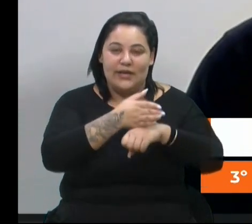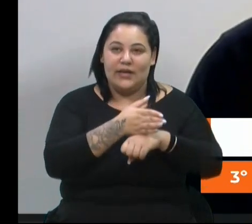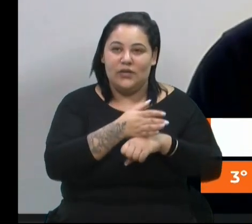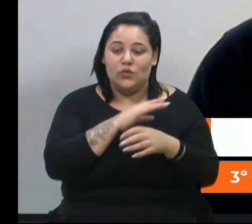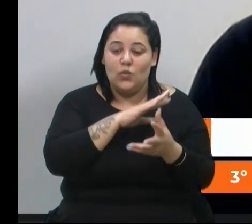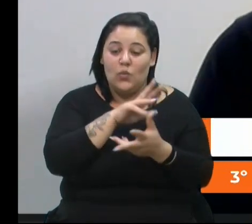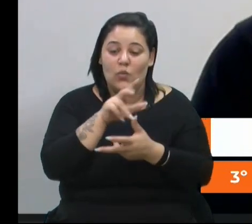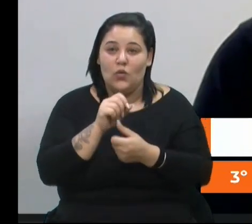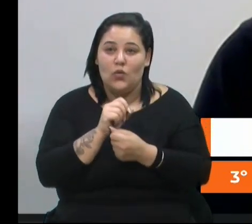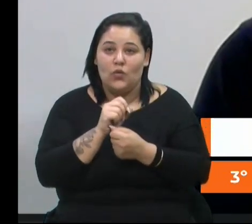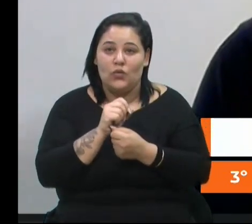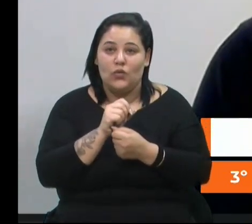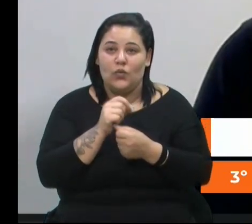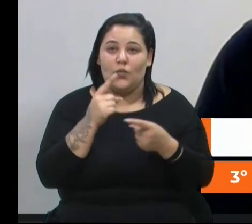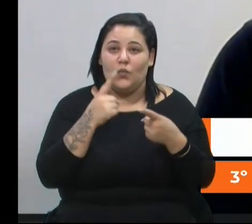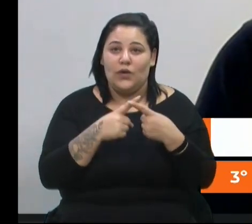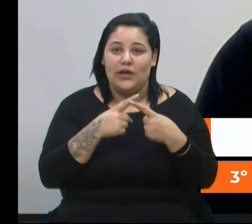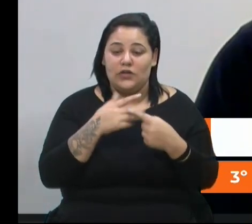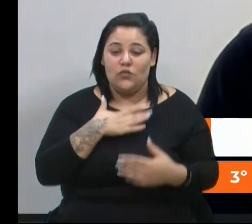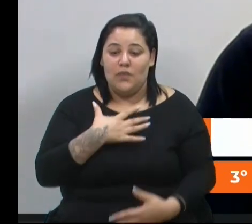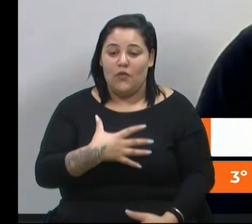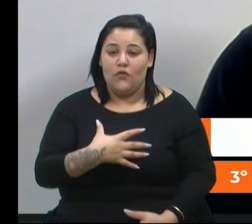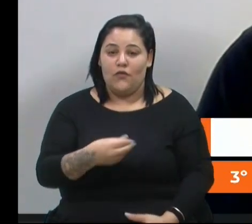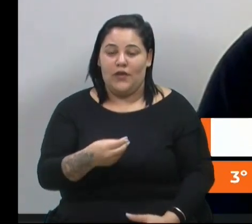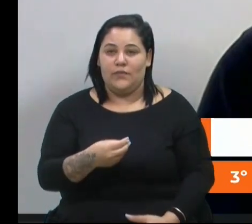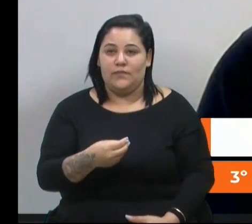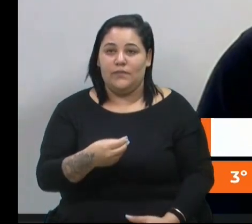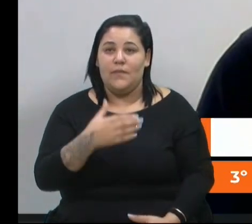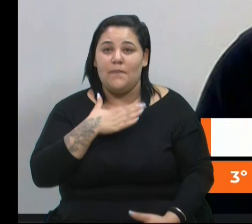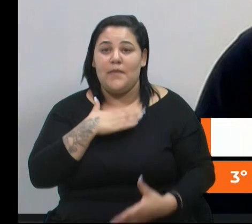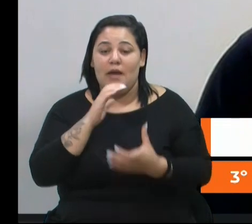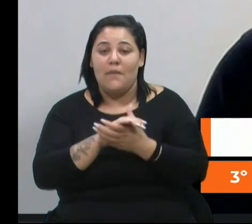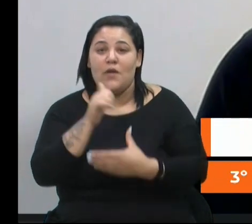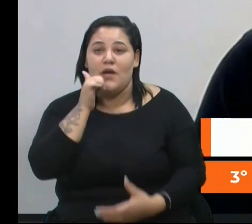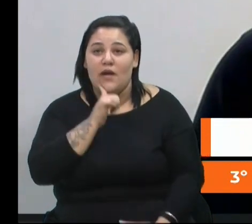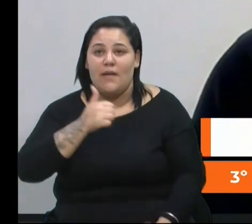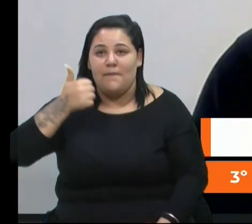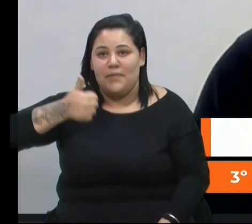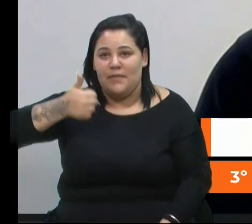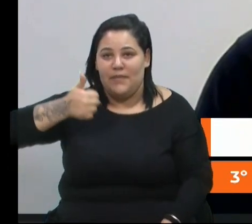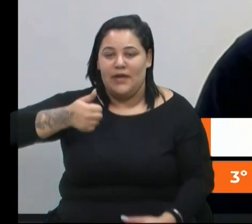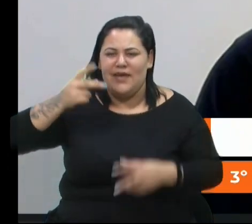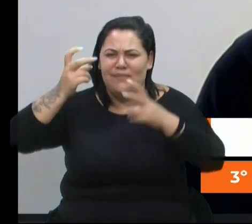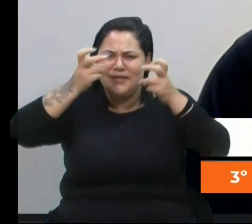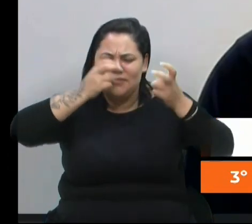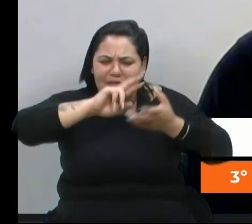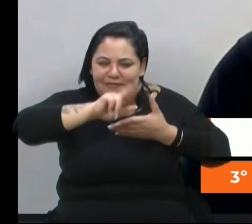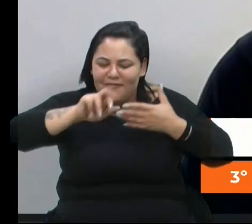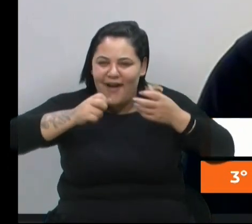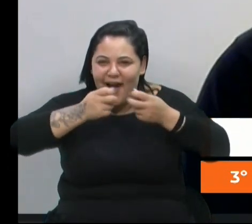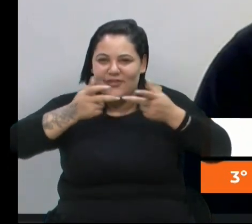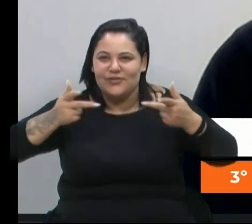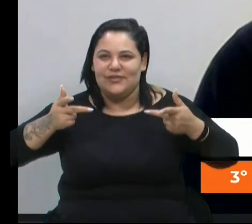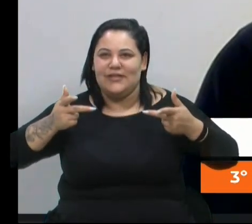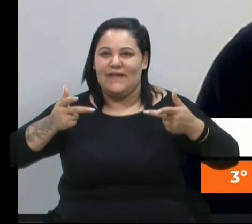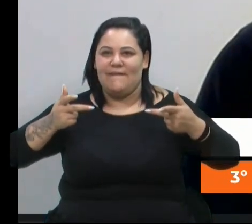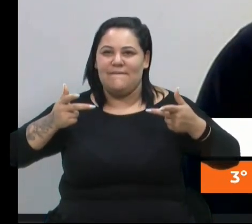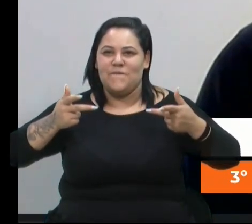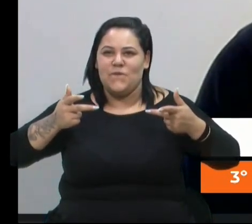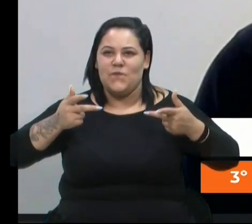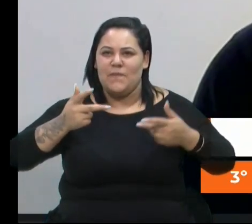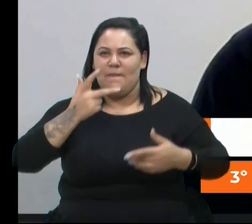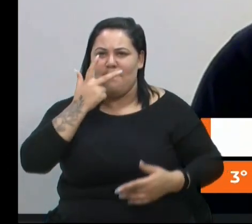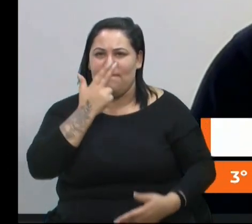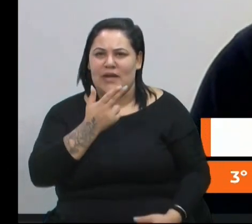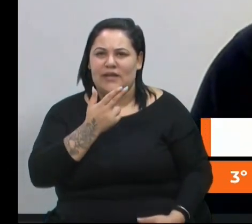universo por conta do meu primogênito, do meu filho, né? Minha esposa foi a primeira a perceber várias coisas nesse aspecto. Parece que o